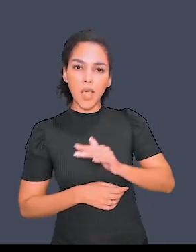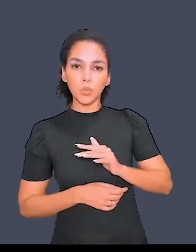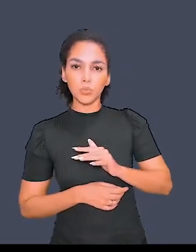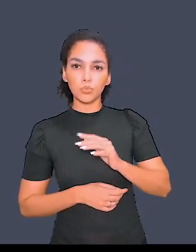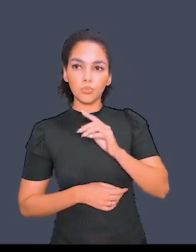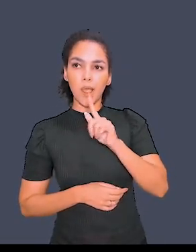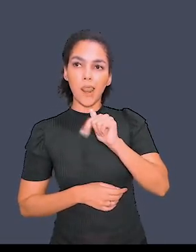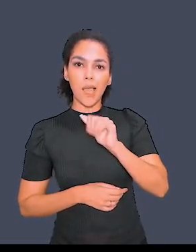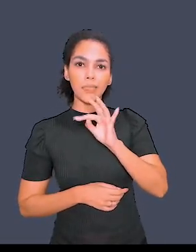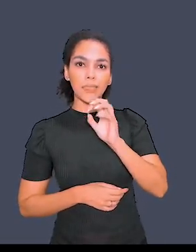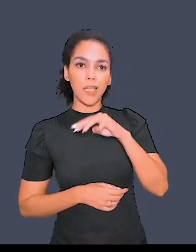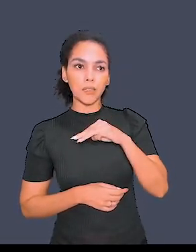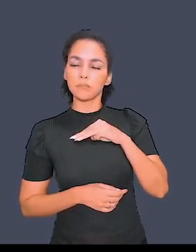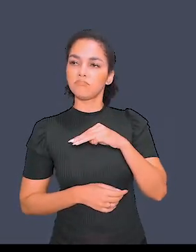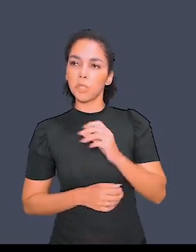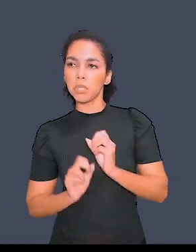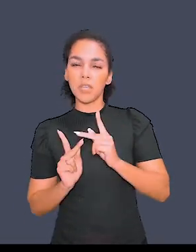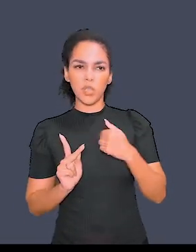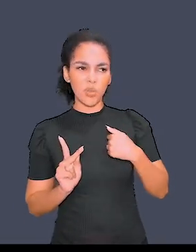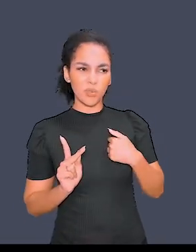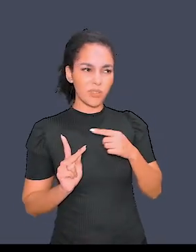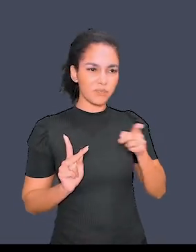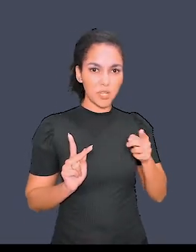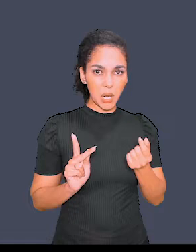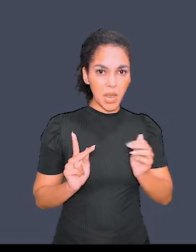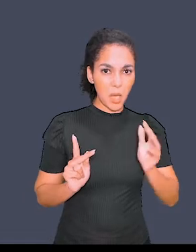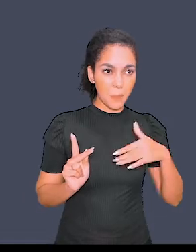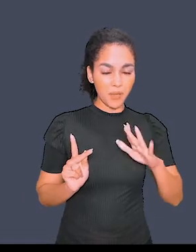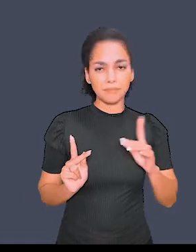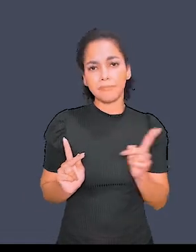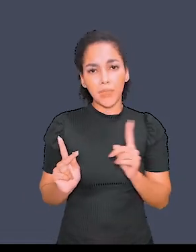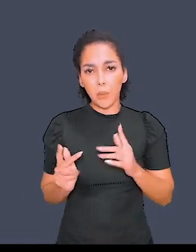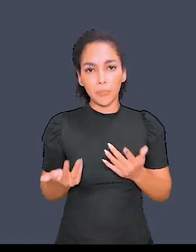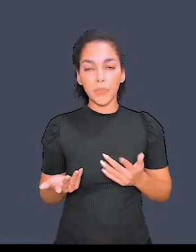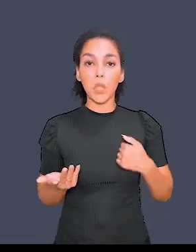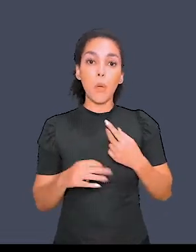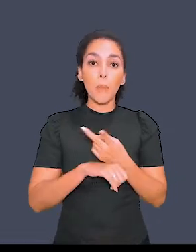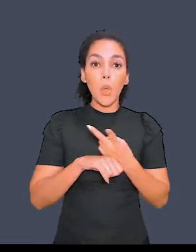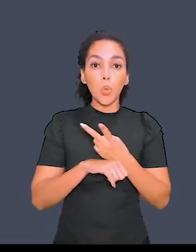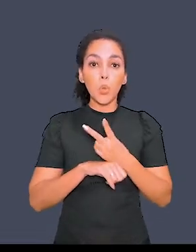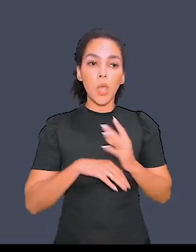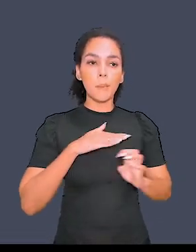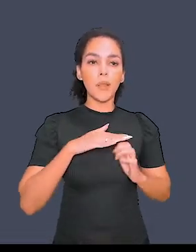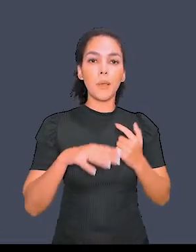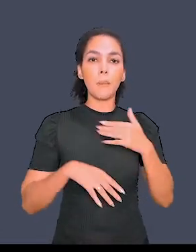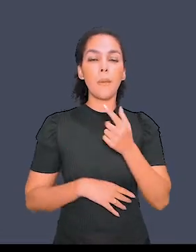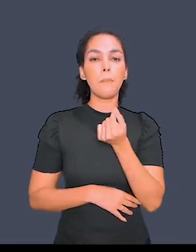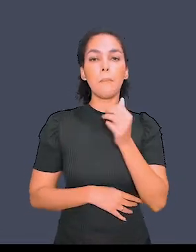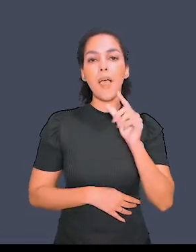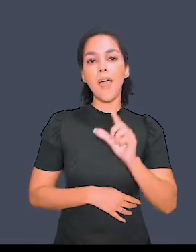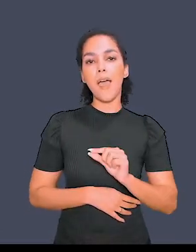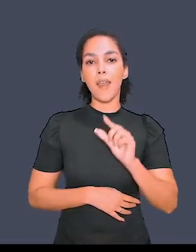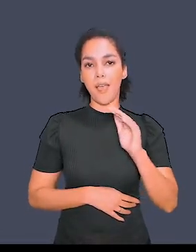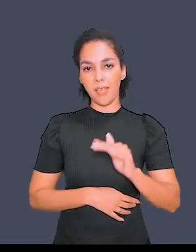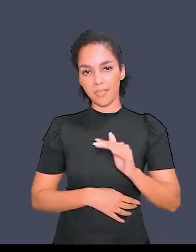Latam para ir viajar de Tudo Azul, por exemplo. A gente geralmente vai procurar qual das companhias aéreas está mais barato para determinado trecho. Então